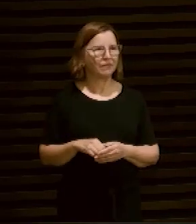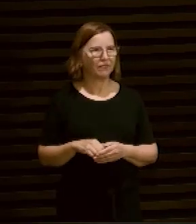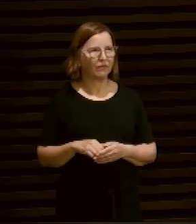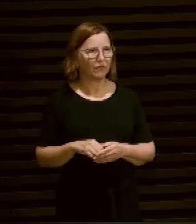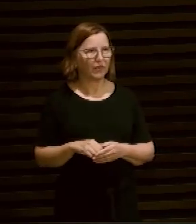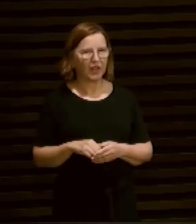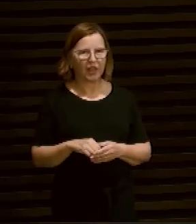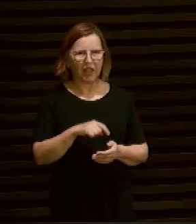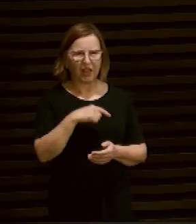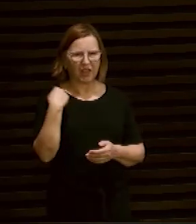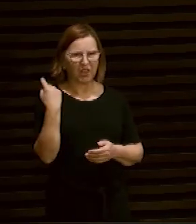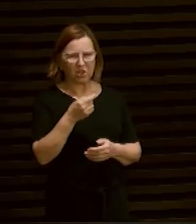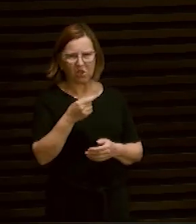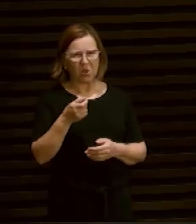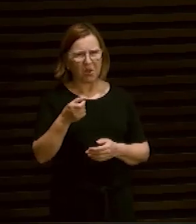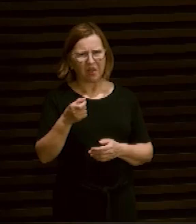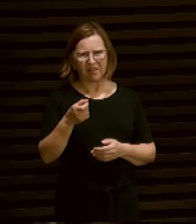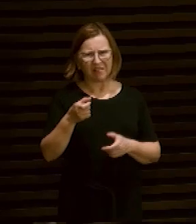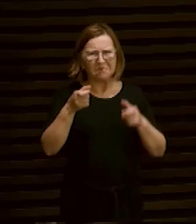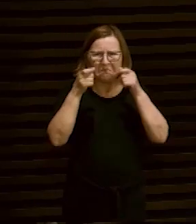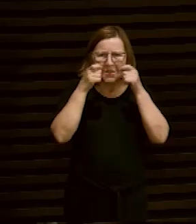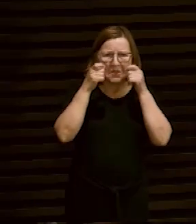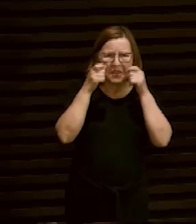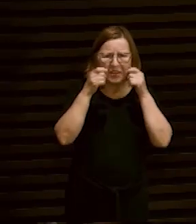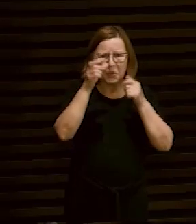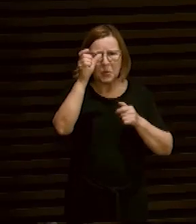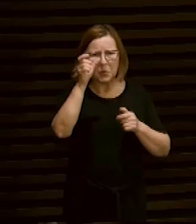Nós não prestamos atenção no carpinteiro.